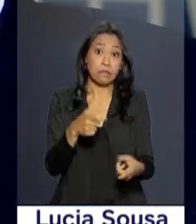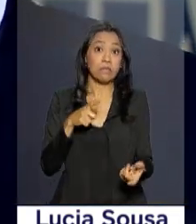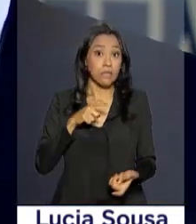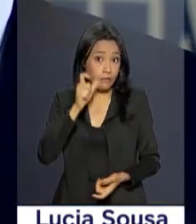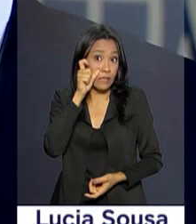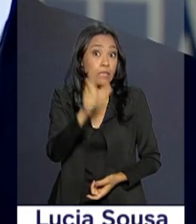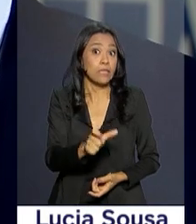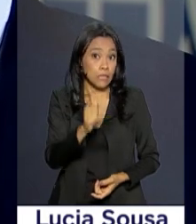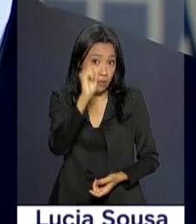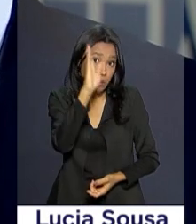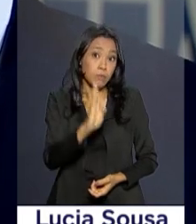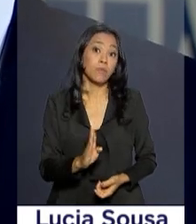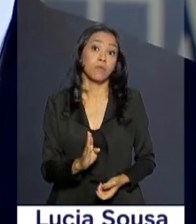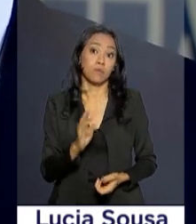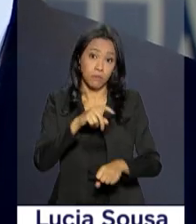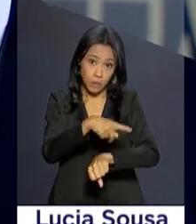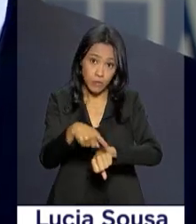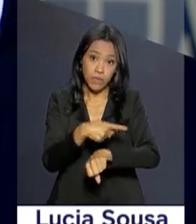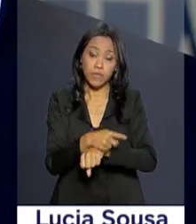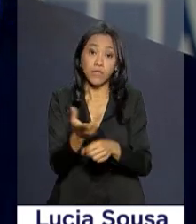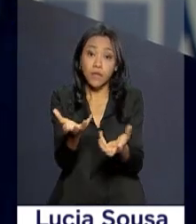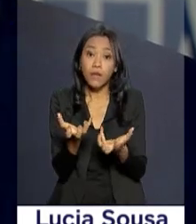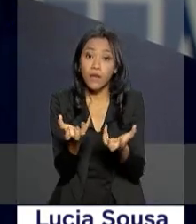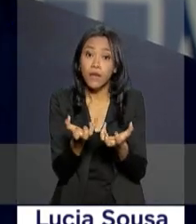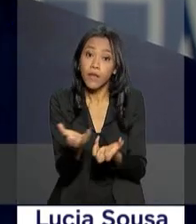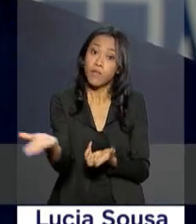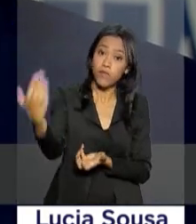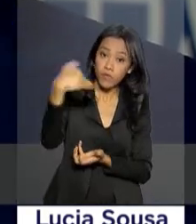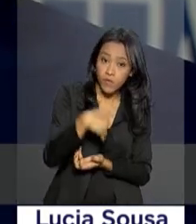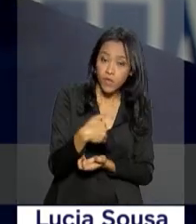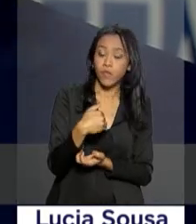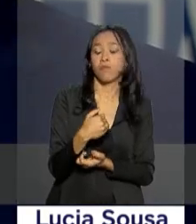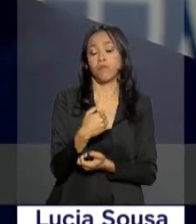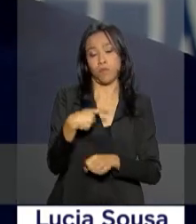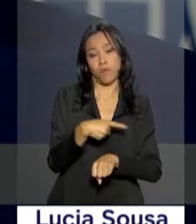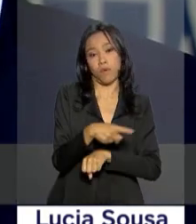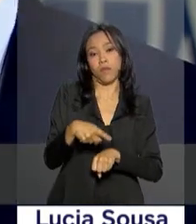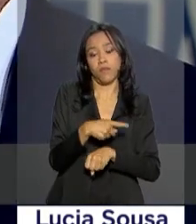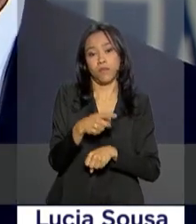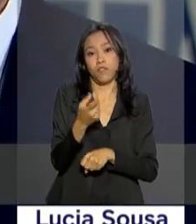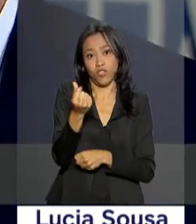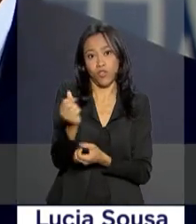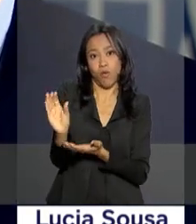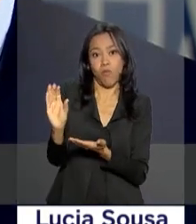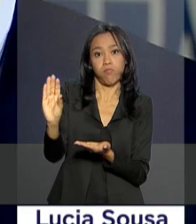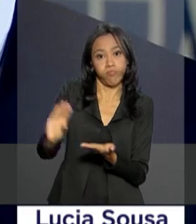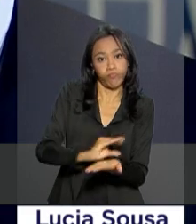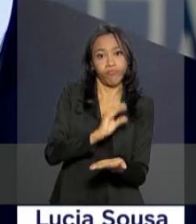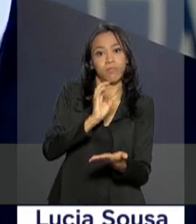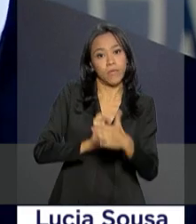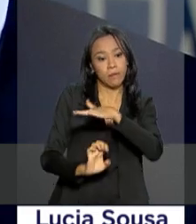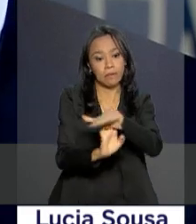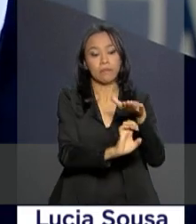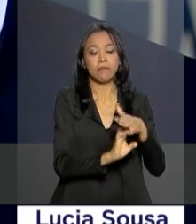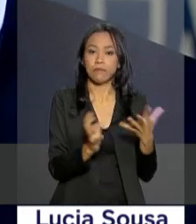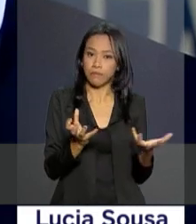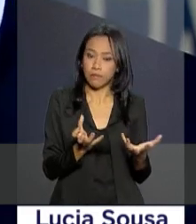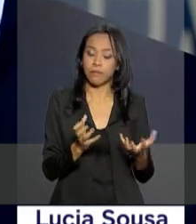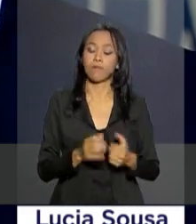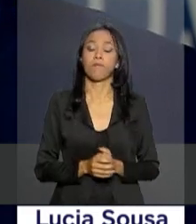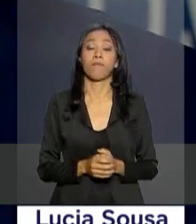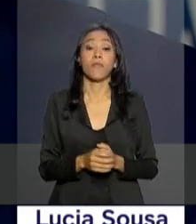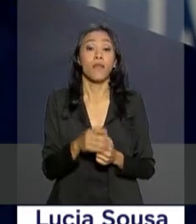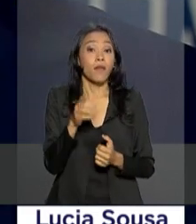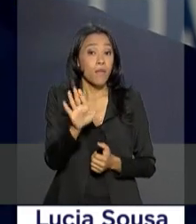quando eu digo pelo país significa por investir no nosso país mas há sempre eu percebo uma certa dúvida tendo em vista